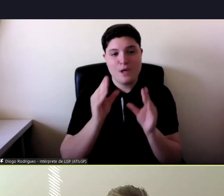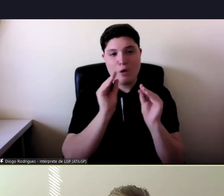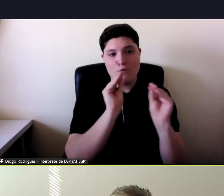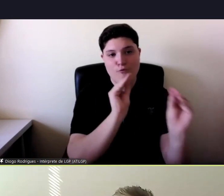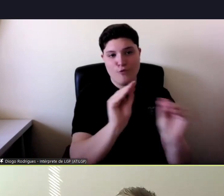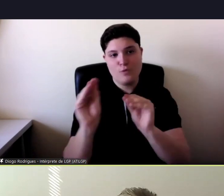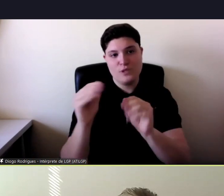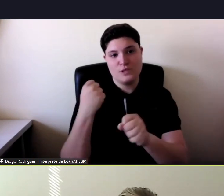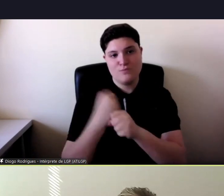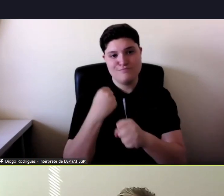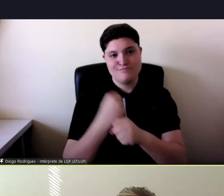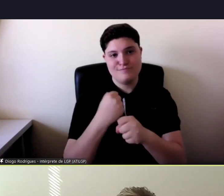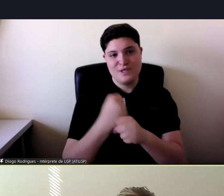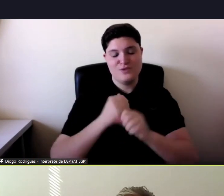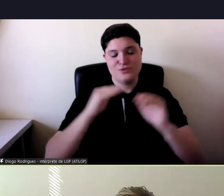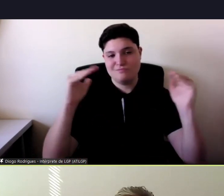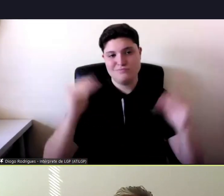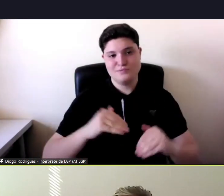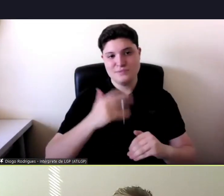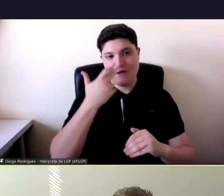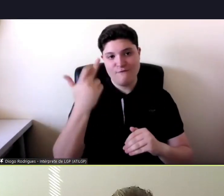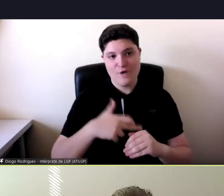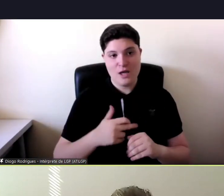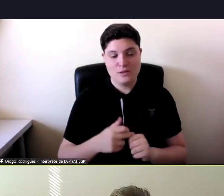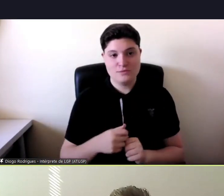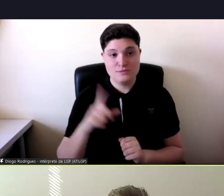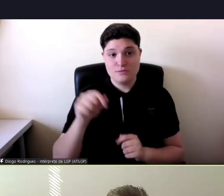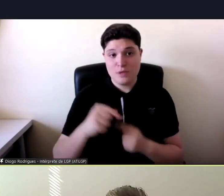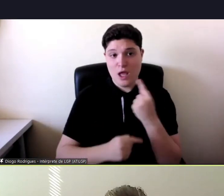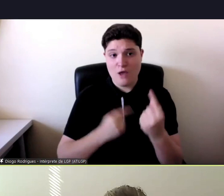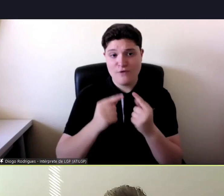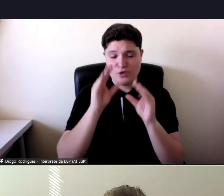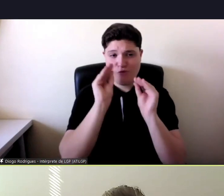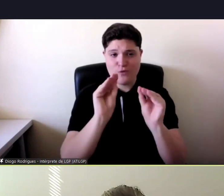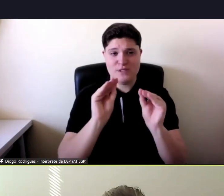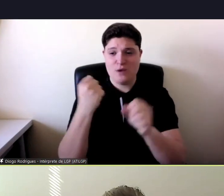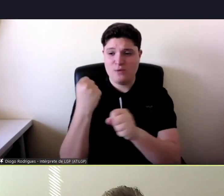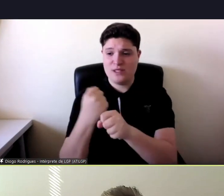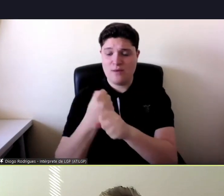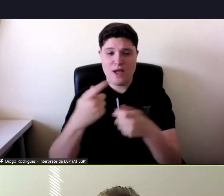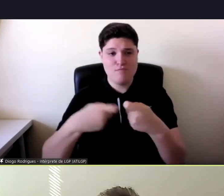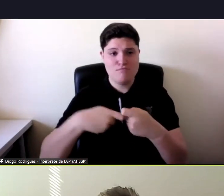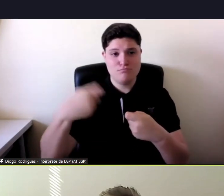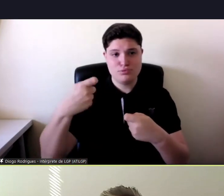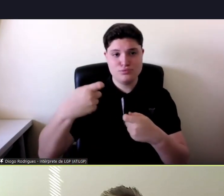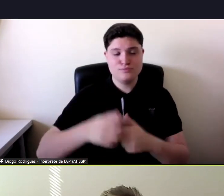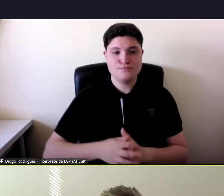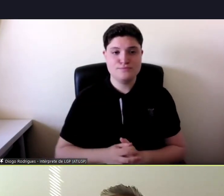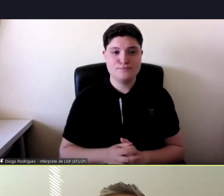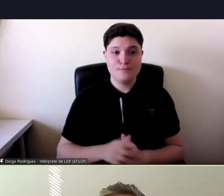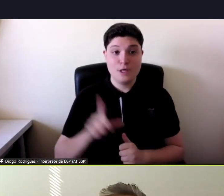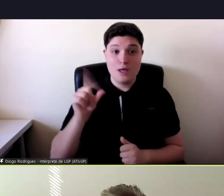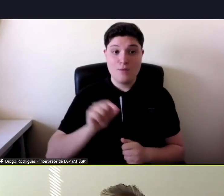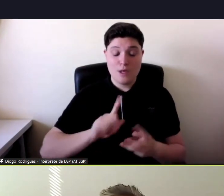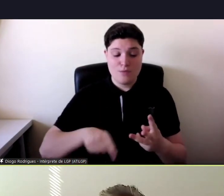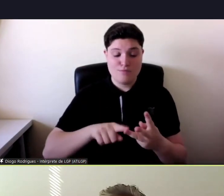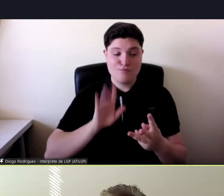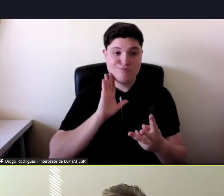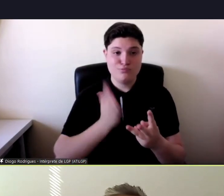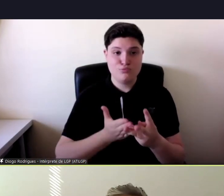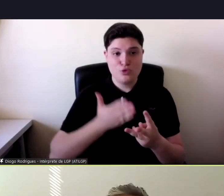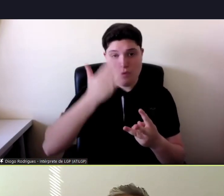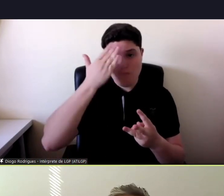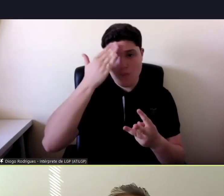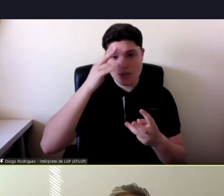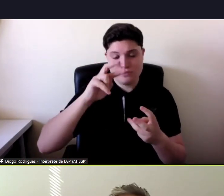dos trabalhadores e muitas vezes a desadequação dessa mesma formação. E por último, eu diria